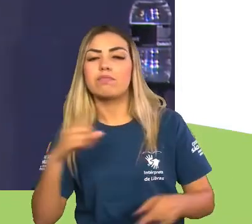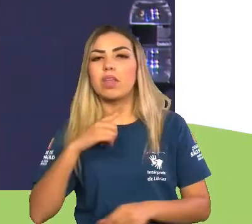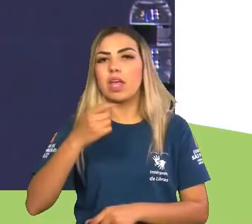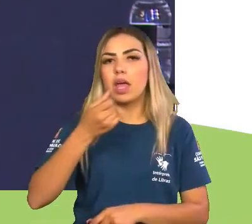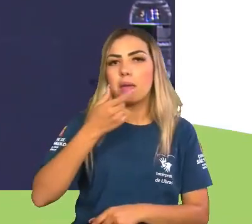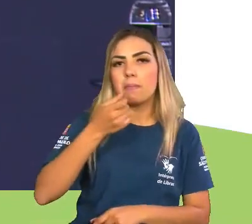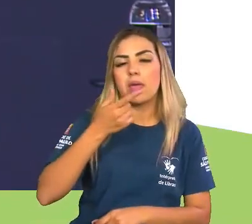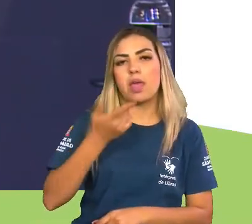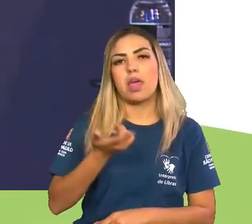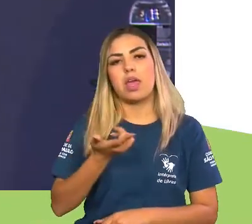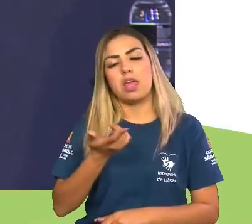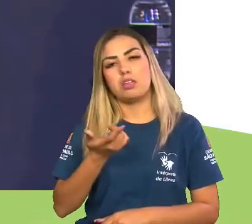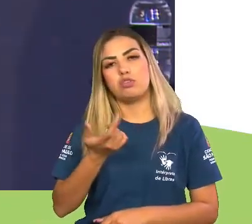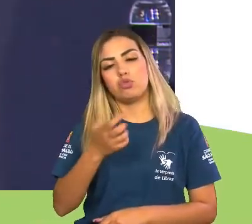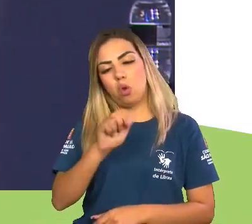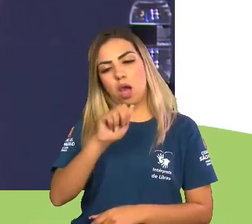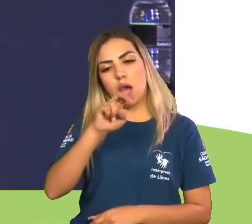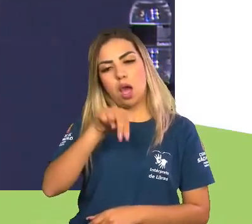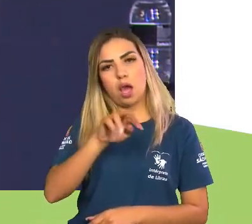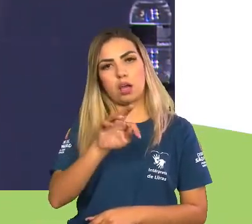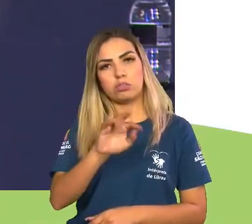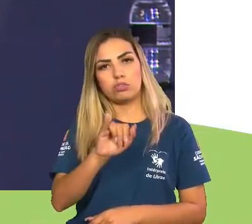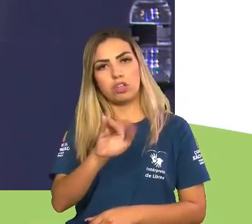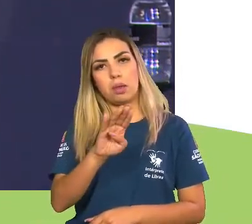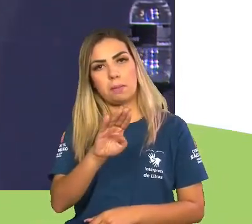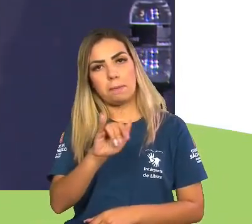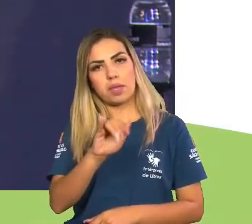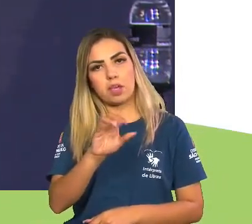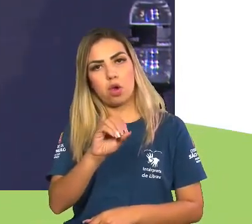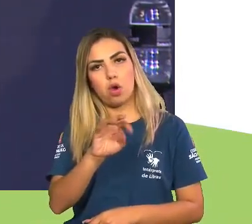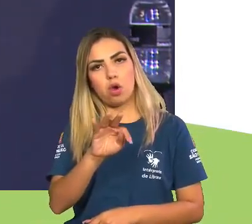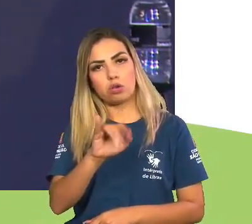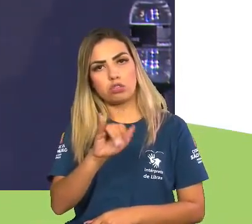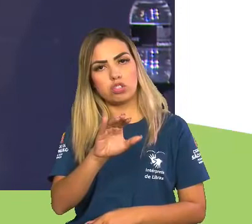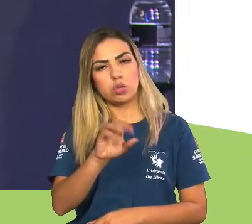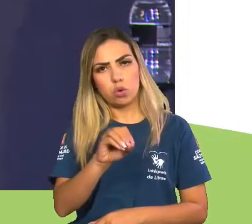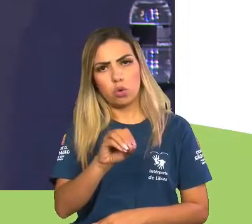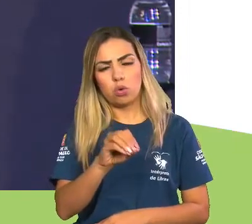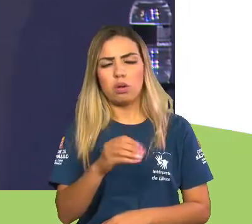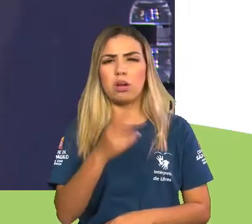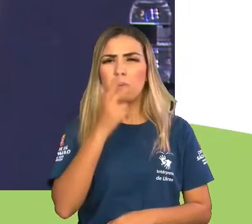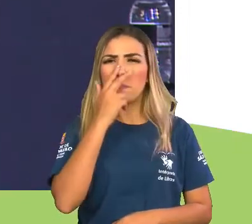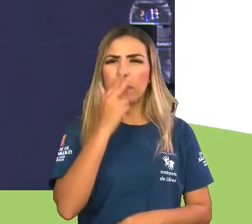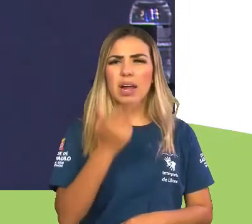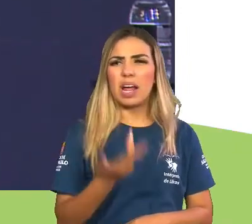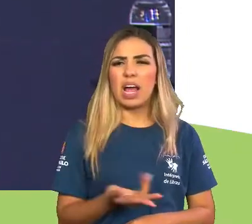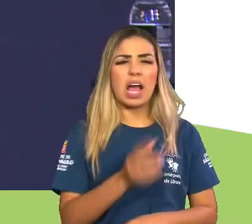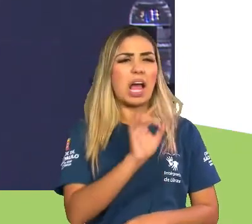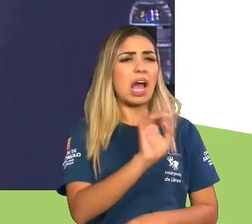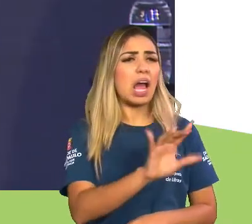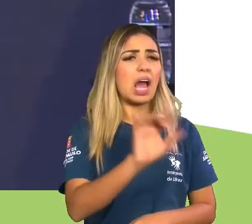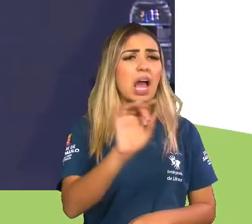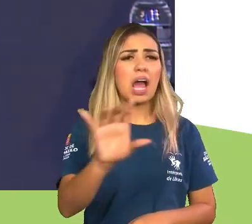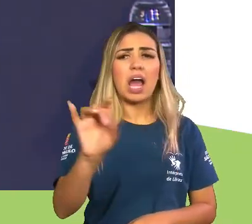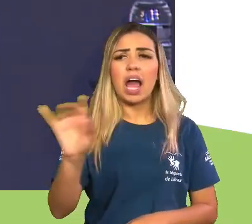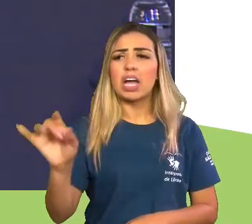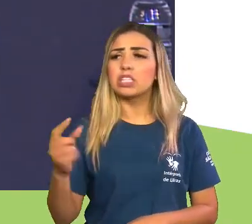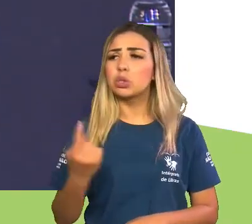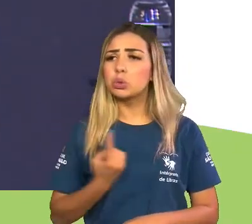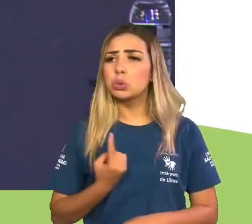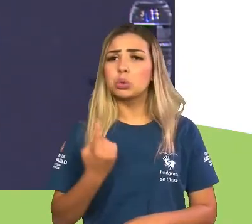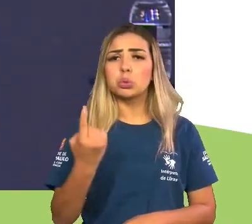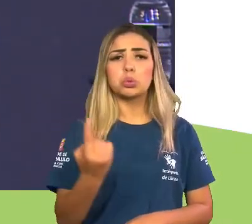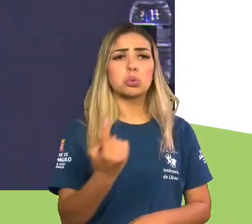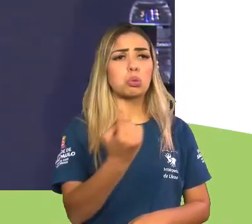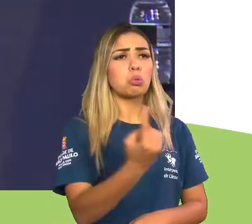os remédios modificam. Essa ideia de que cada um tem que ser tratado como um indivíduo e não como